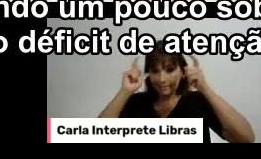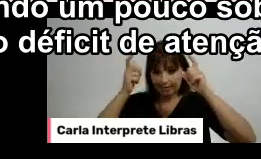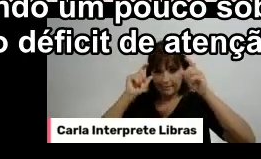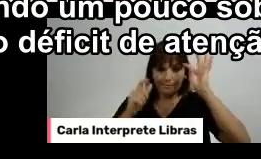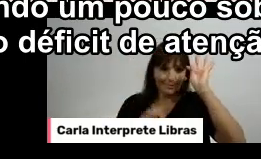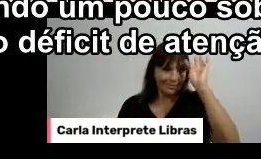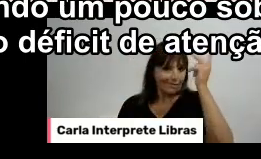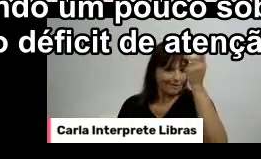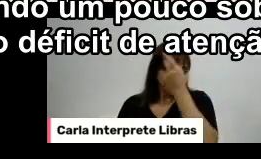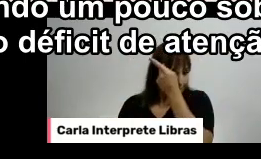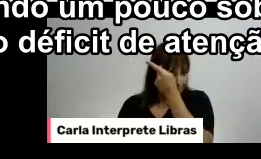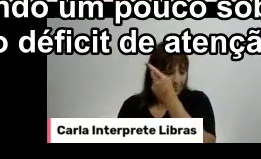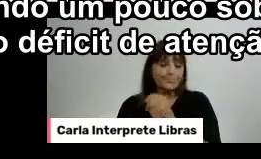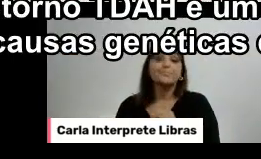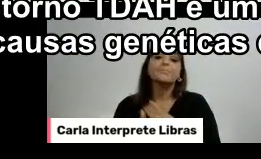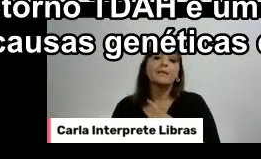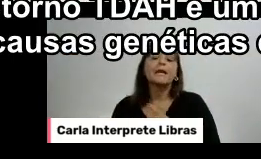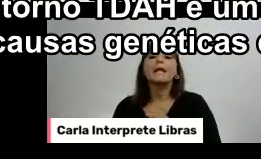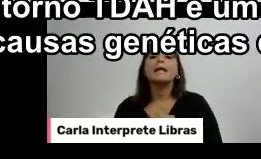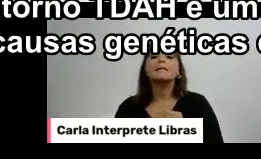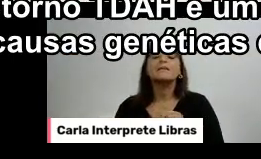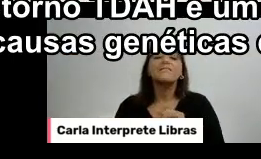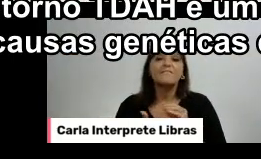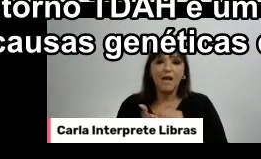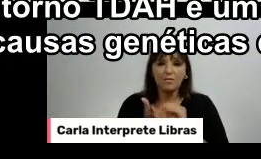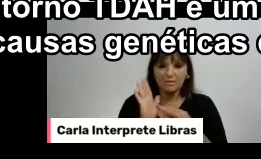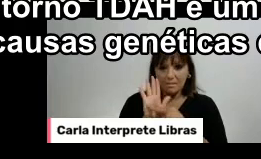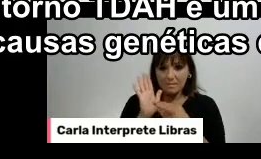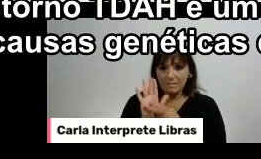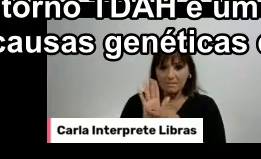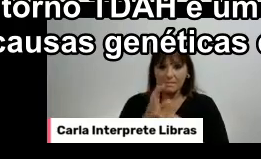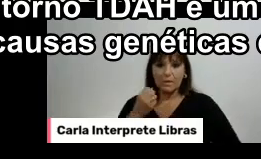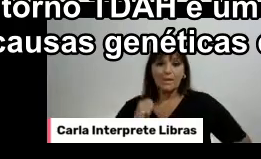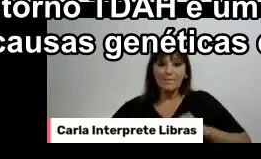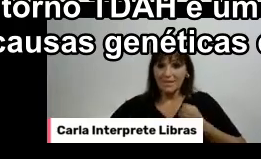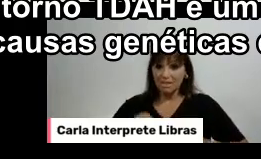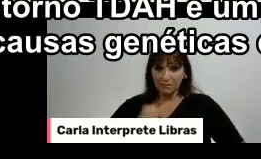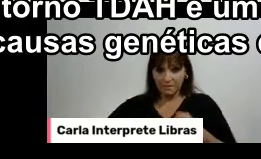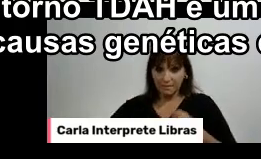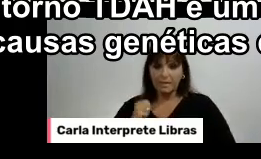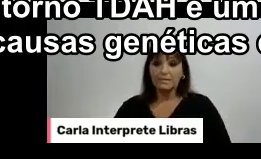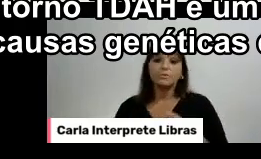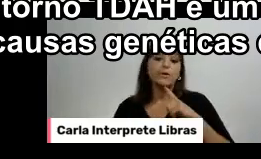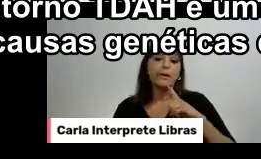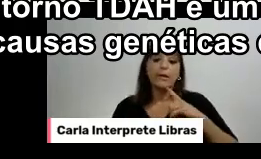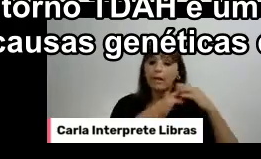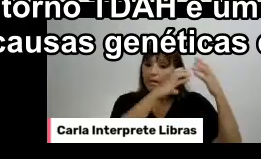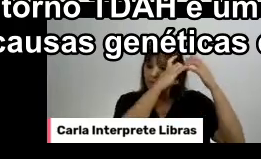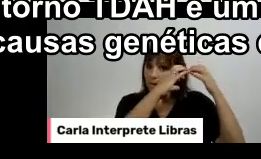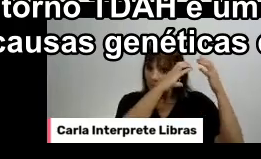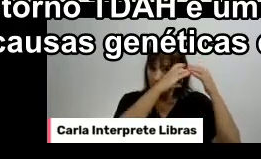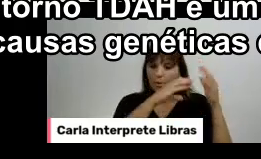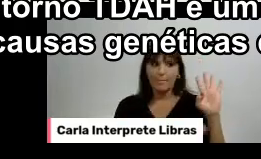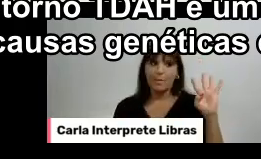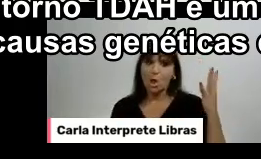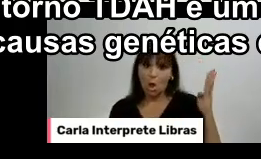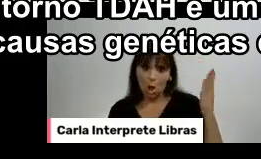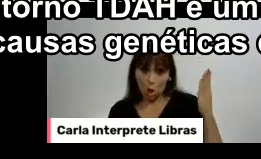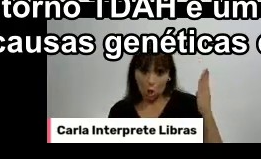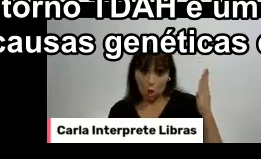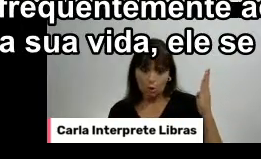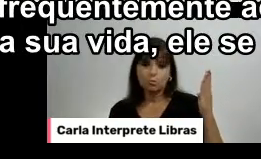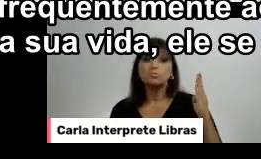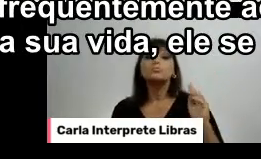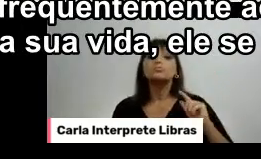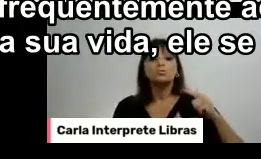com hiperatividade. O transtorno TDAH é um transtorno neurobiológico de causas genéticas que aparece